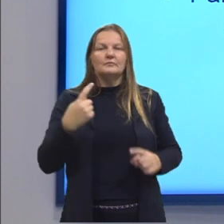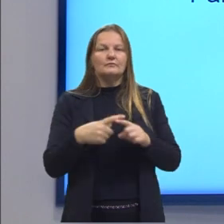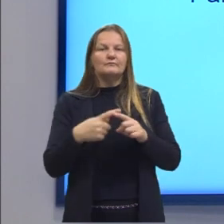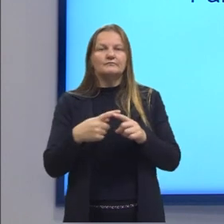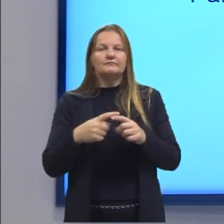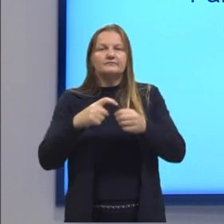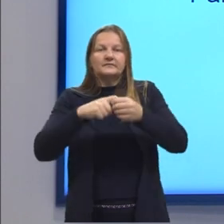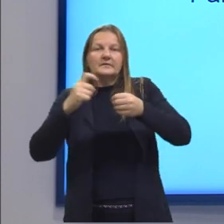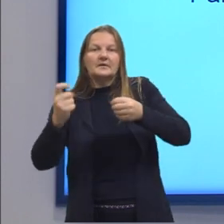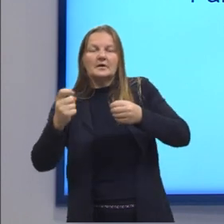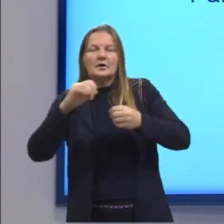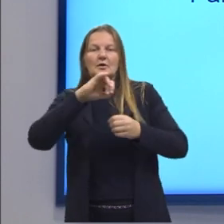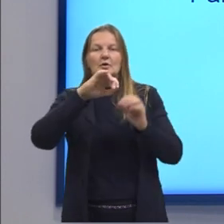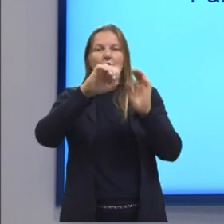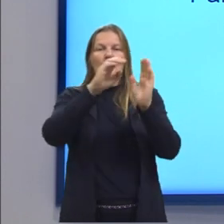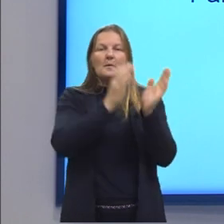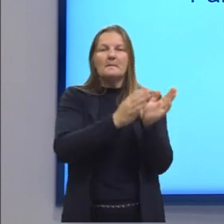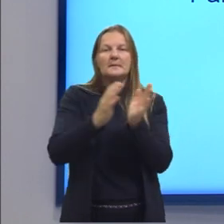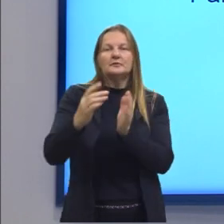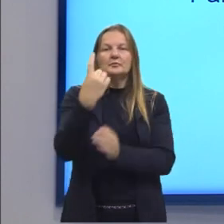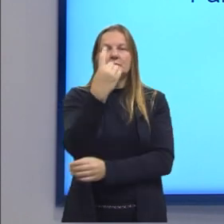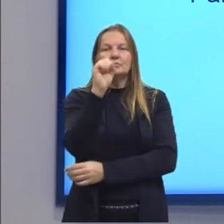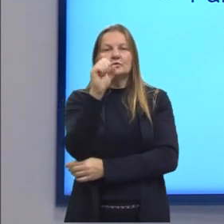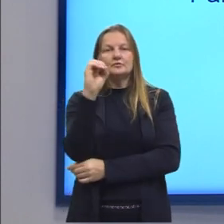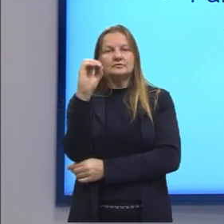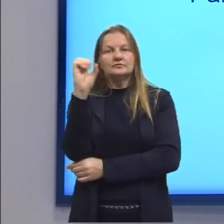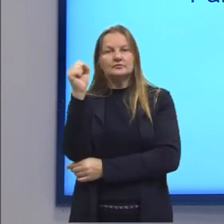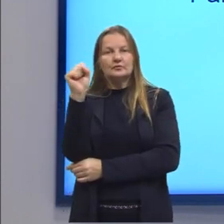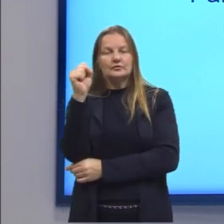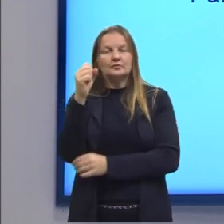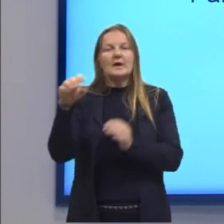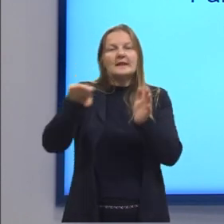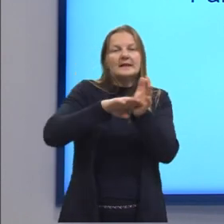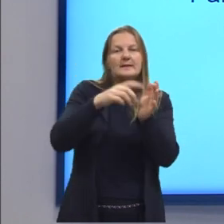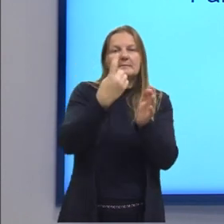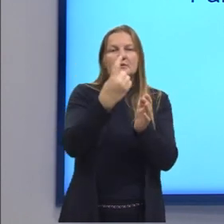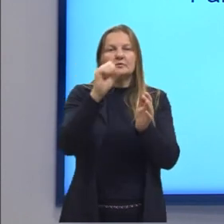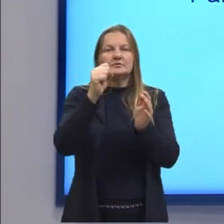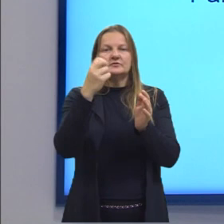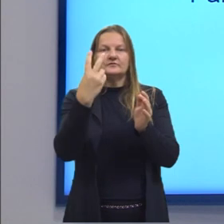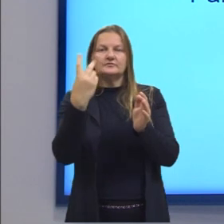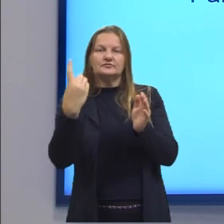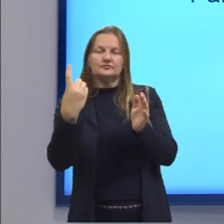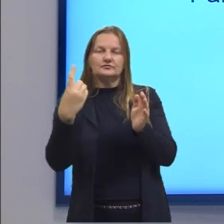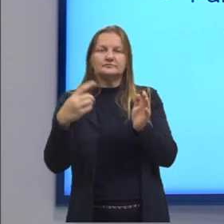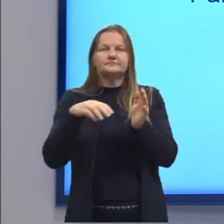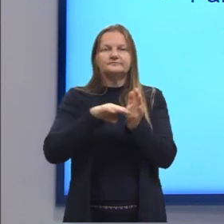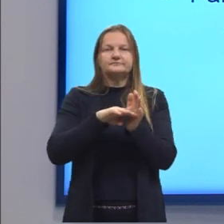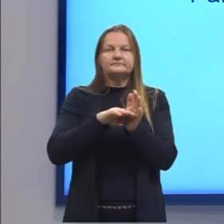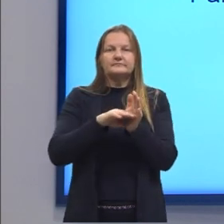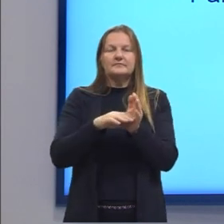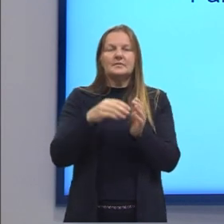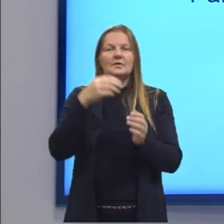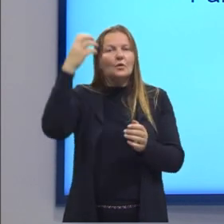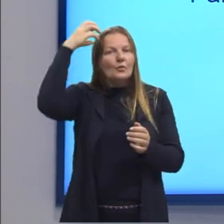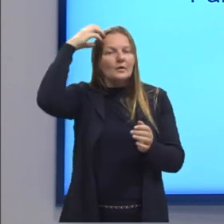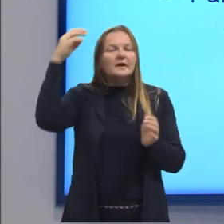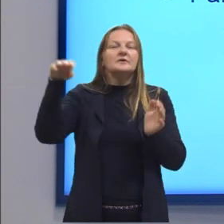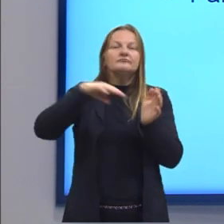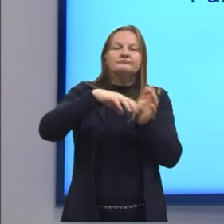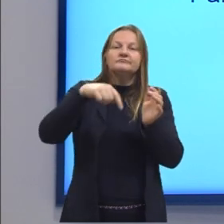ele vai durar de 1808 a 1821 Dom João sexto tava aqui daí